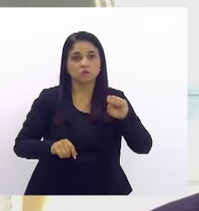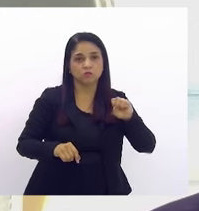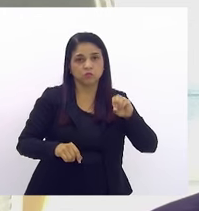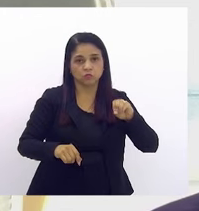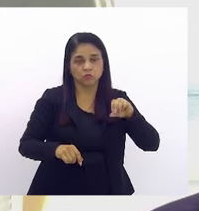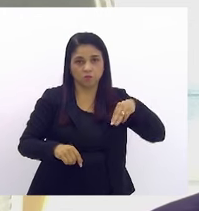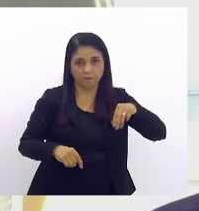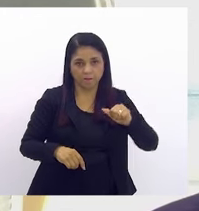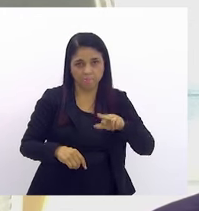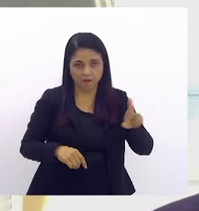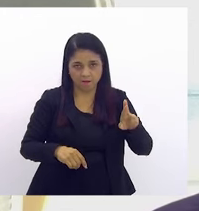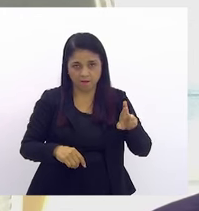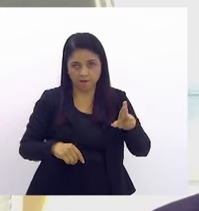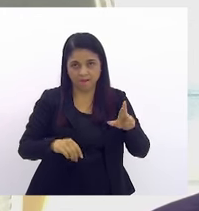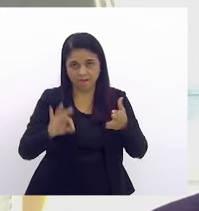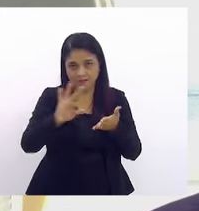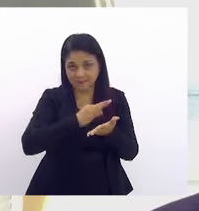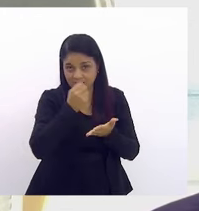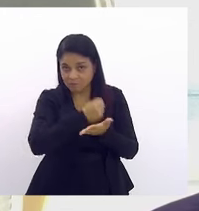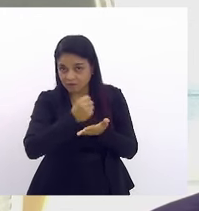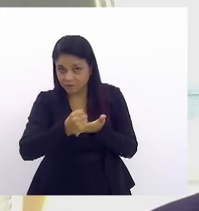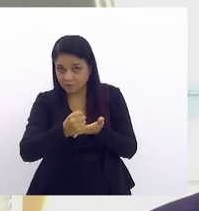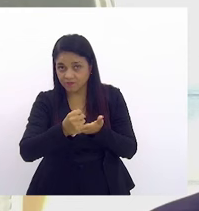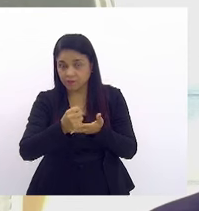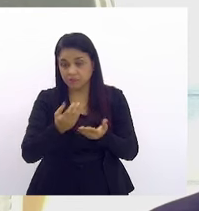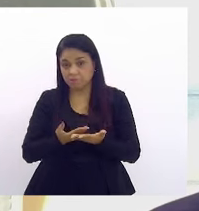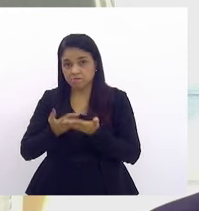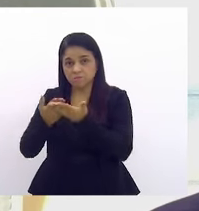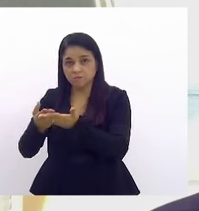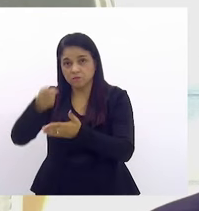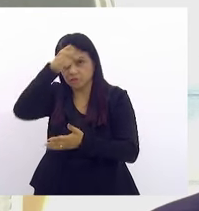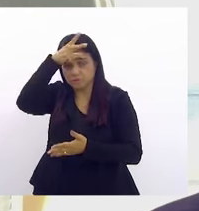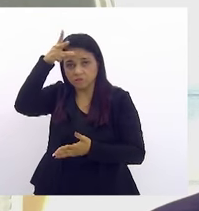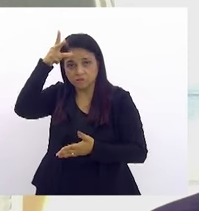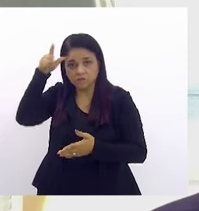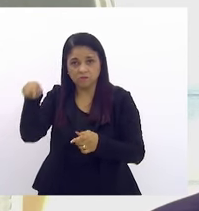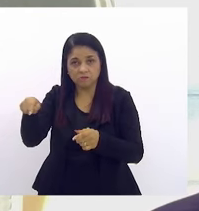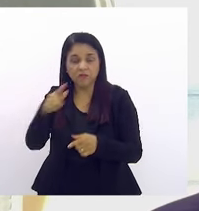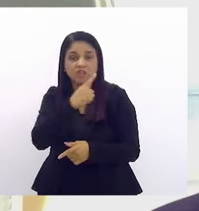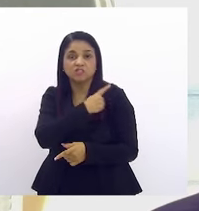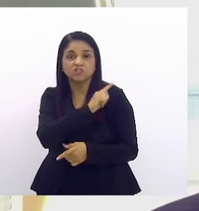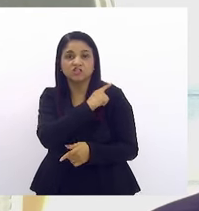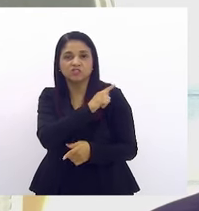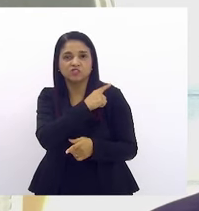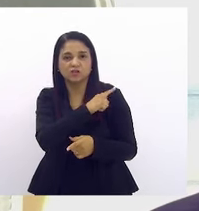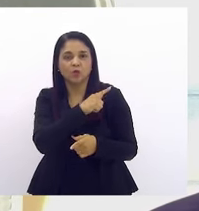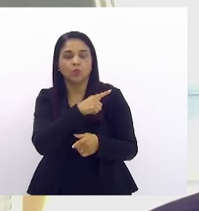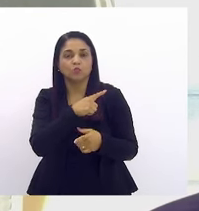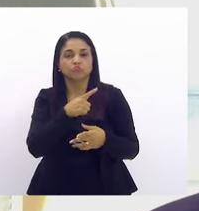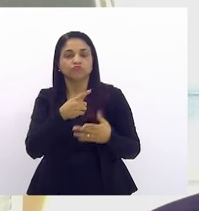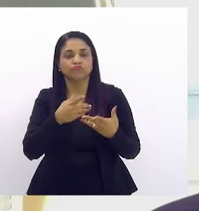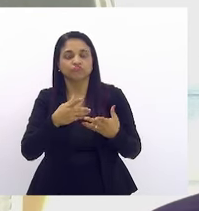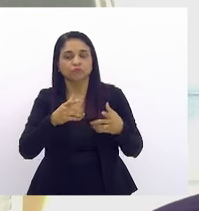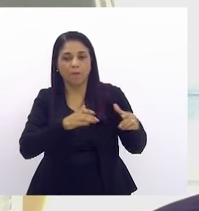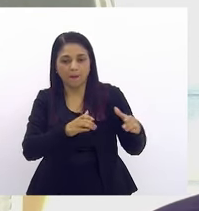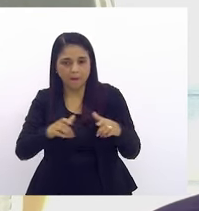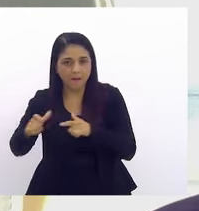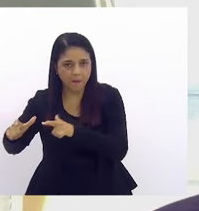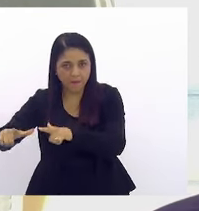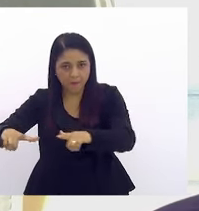repassou a essa autarquia municipal a competência de fazer gestão dos corpos hídricos da